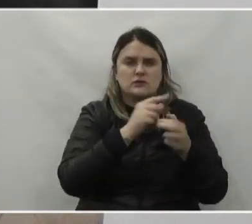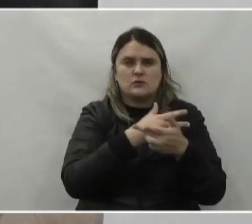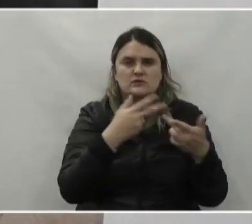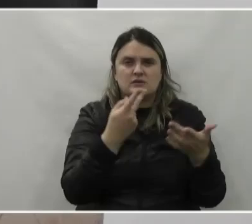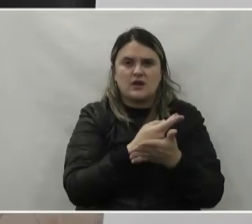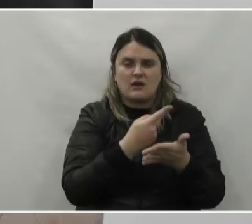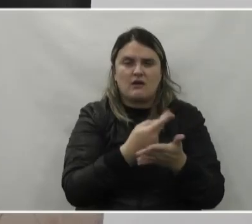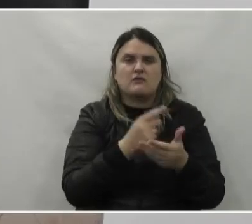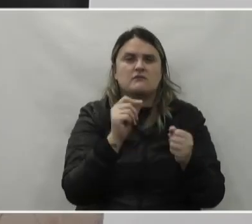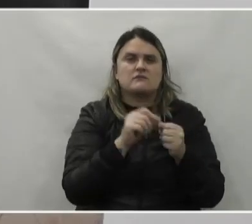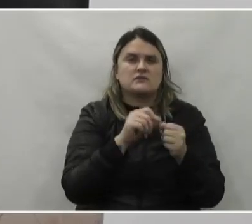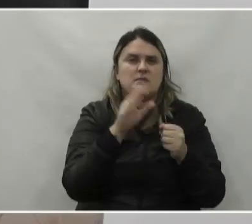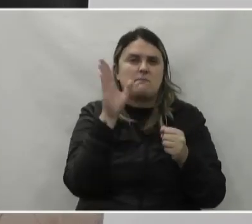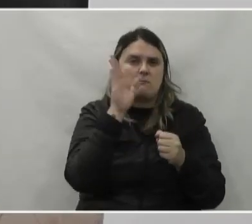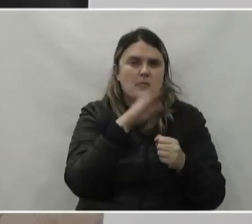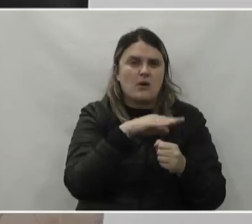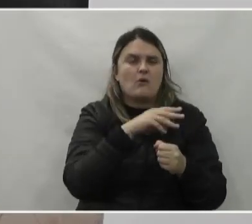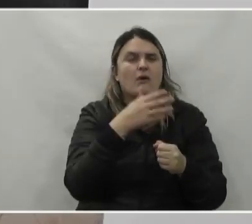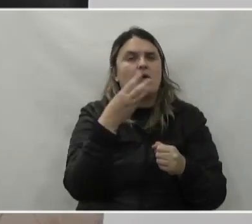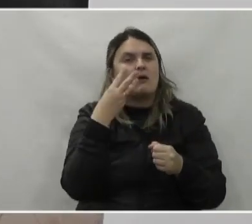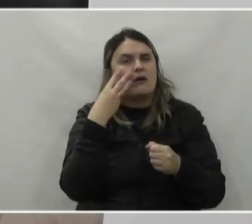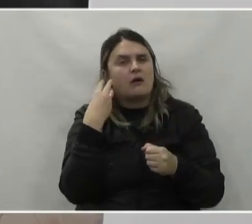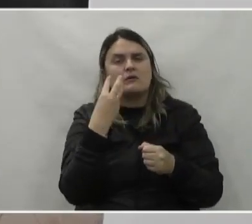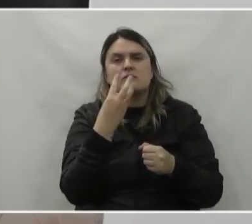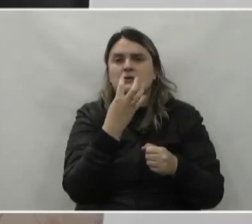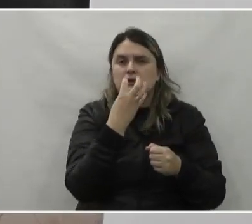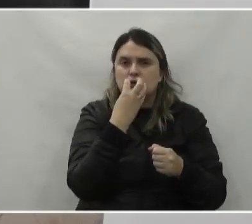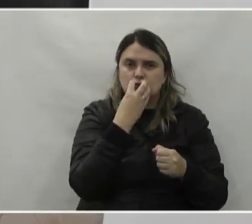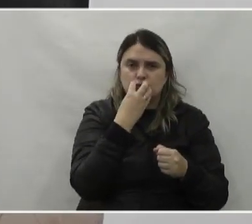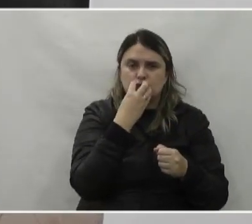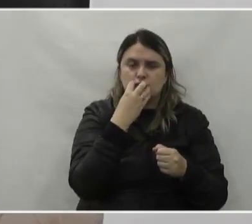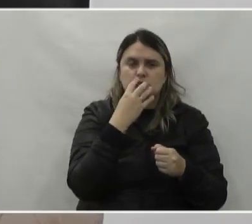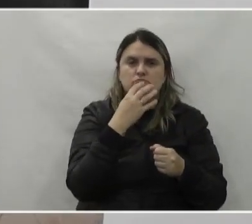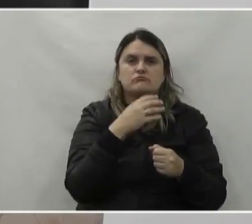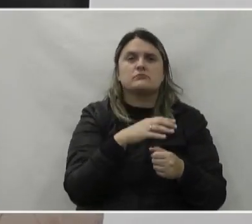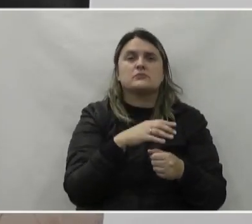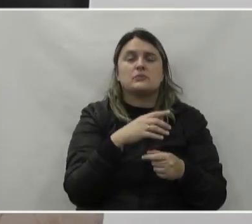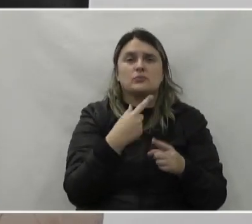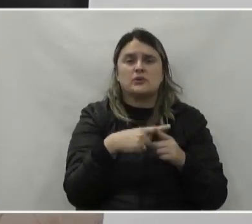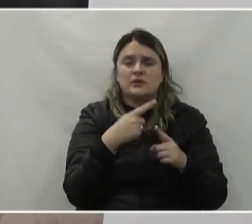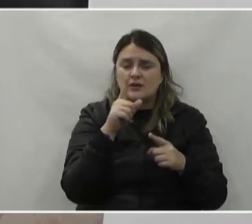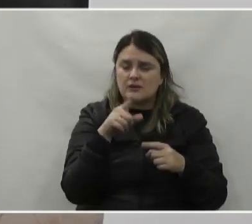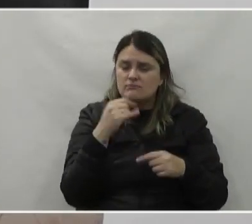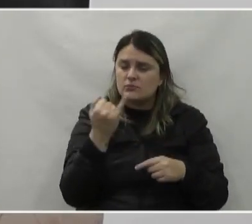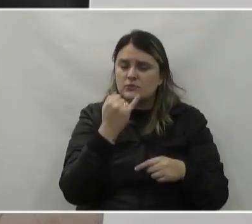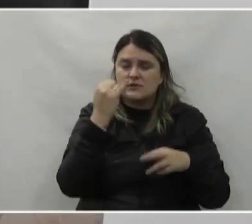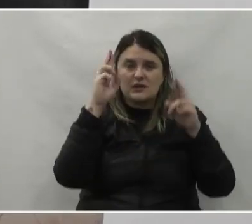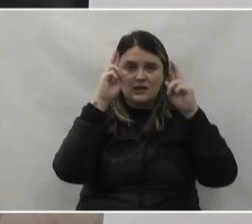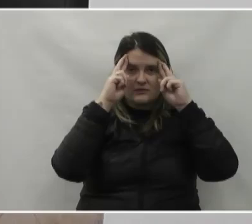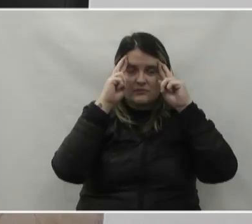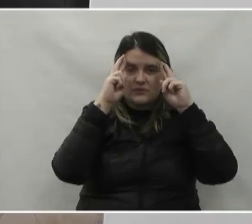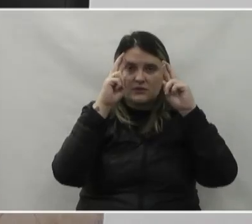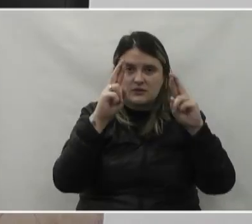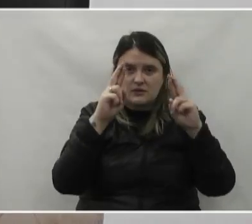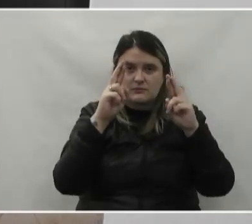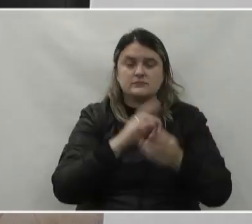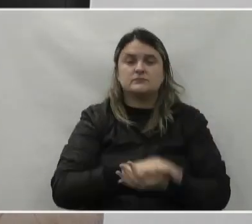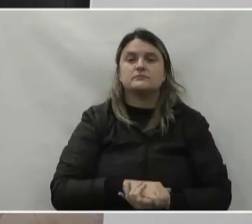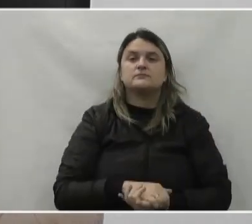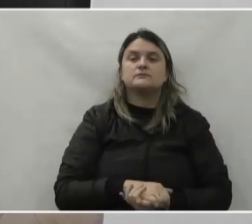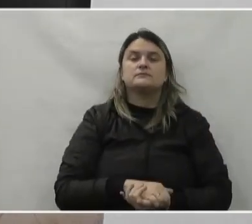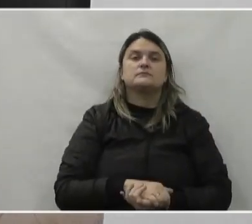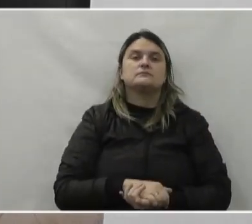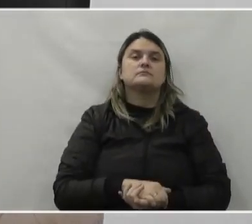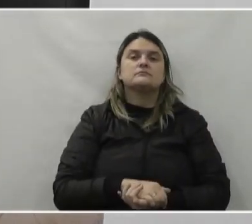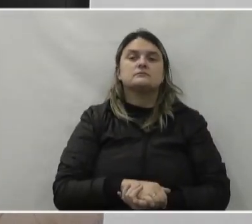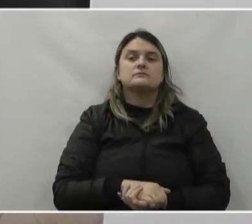levar para seus pais a importância de você respeitar os animais. Isso de todas as